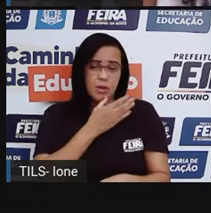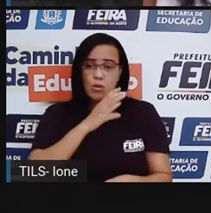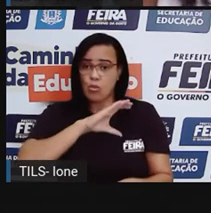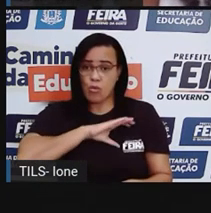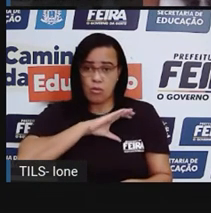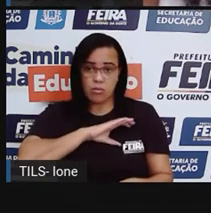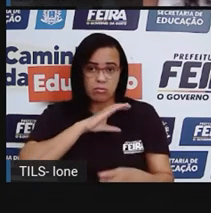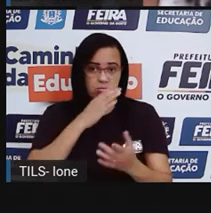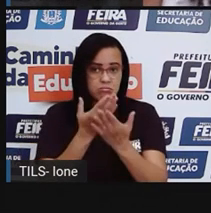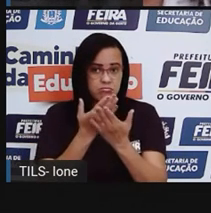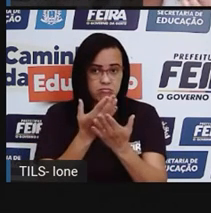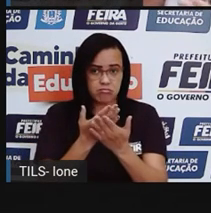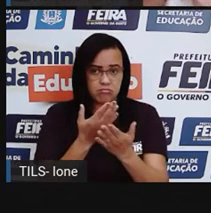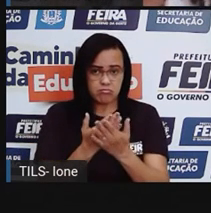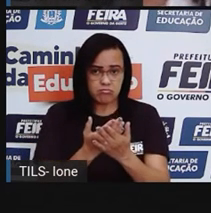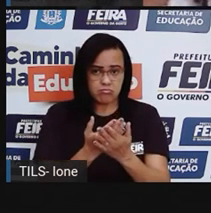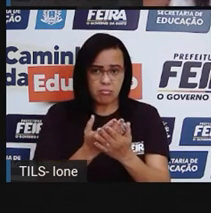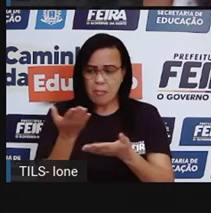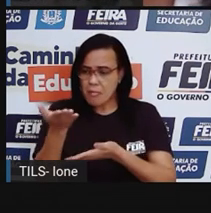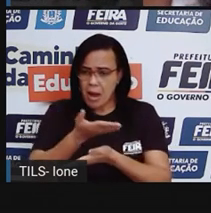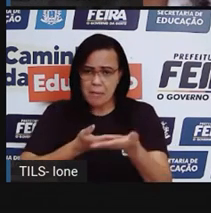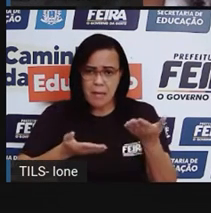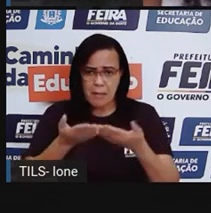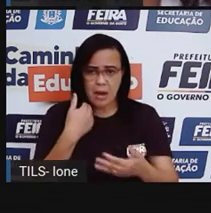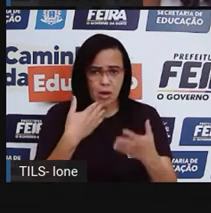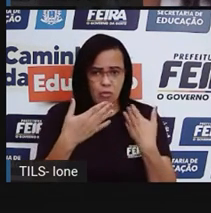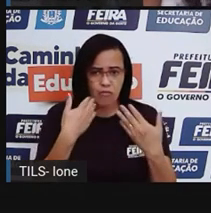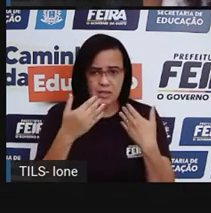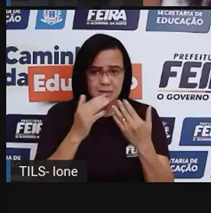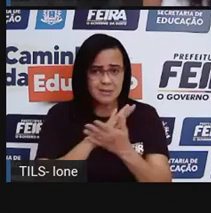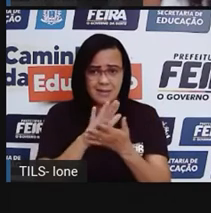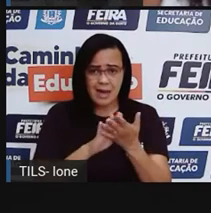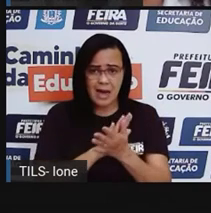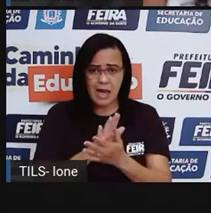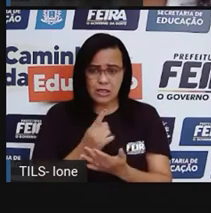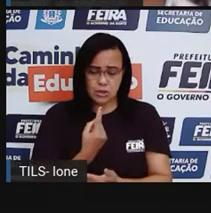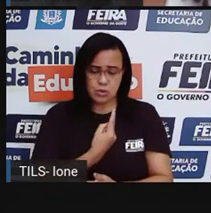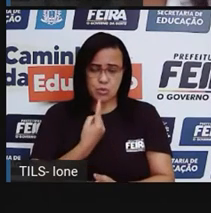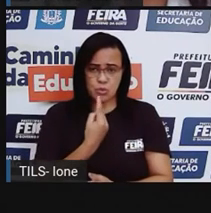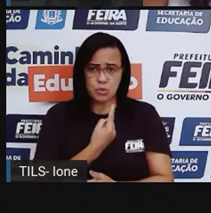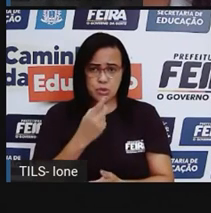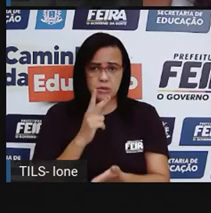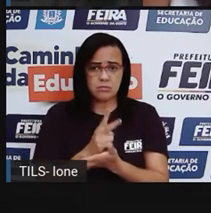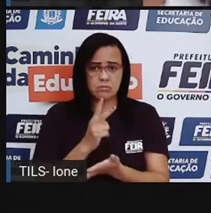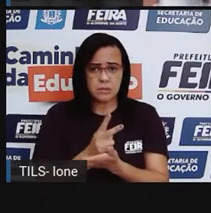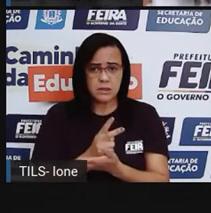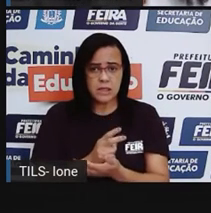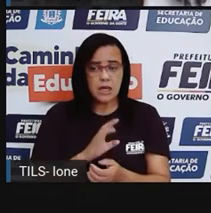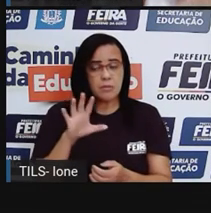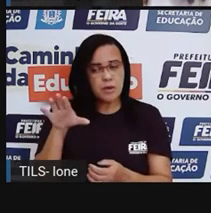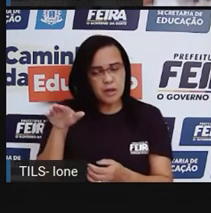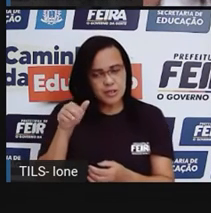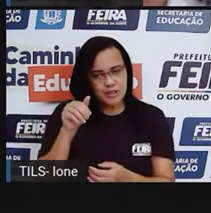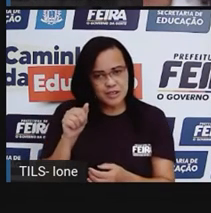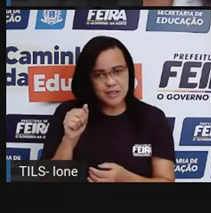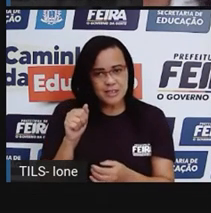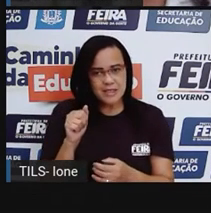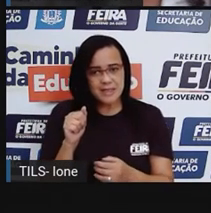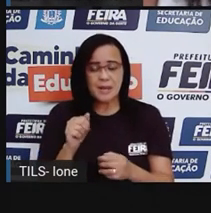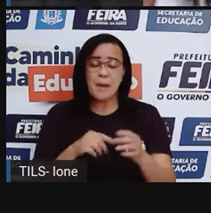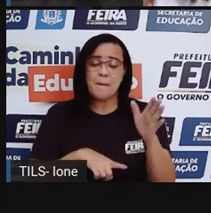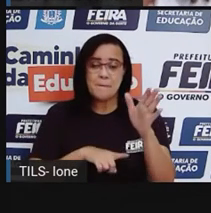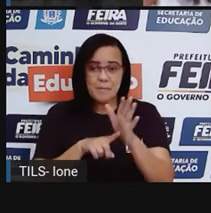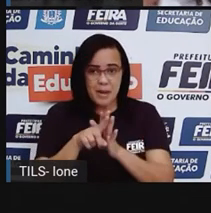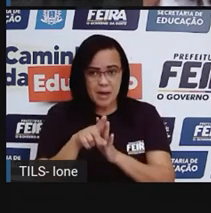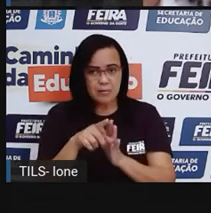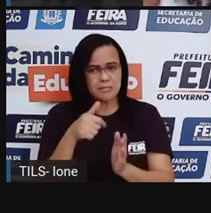fica sozinho, né? Que tal você se aproximar daquele seu coleguinha? Perguntar se tá tudo bem, se ele gostaria de brincar com você,